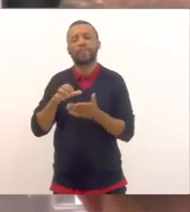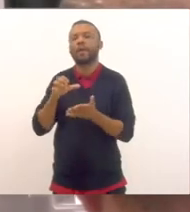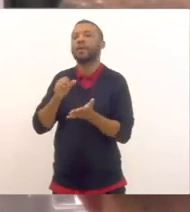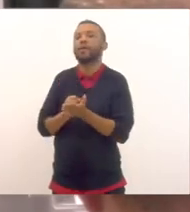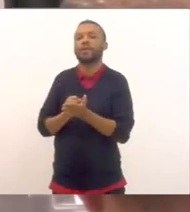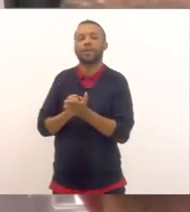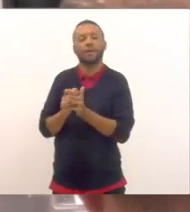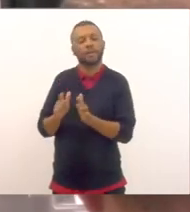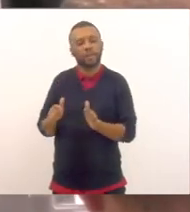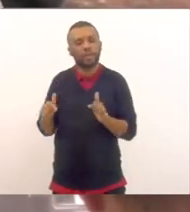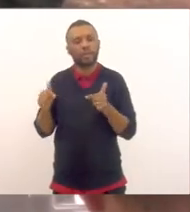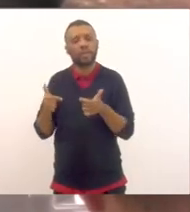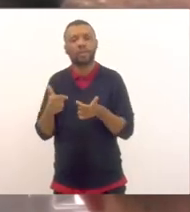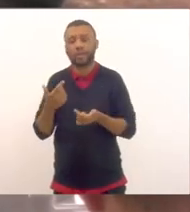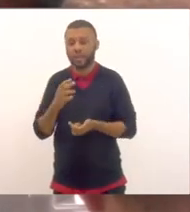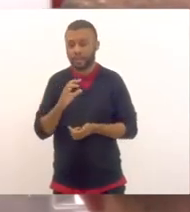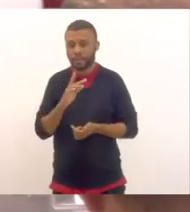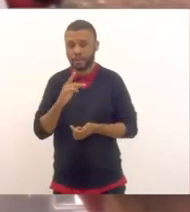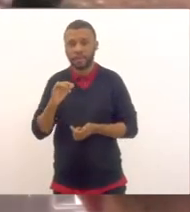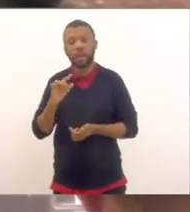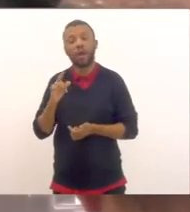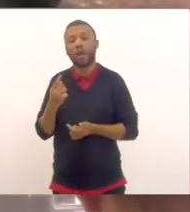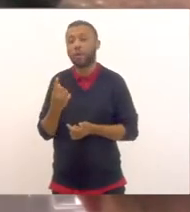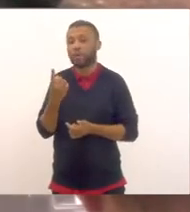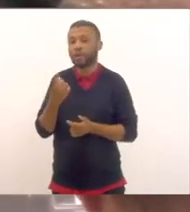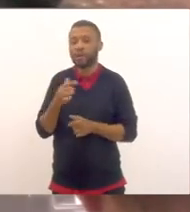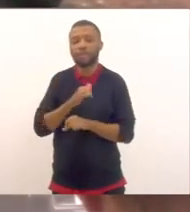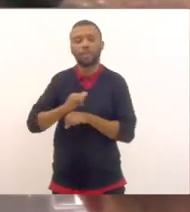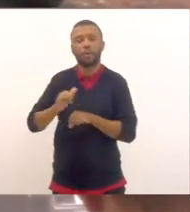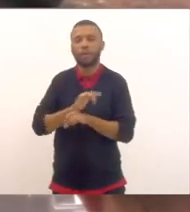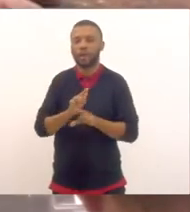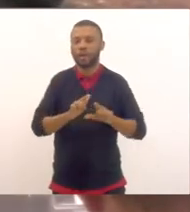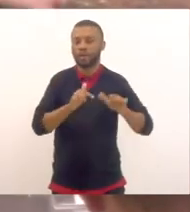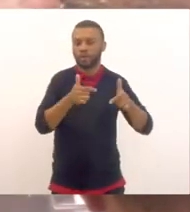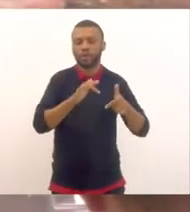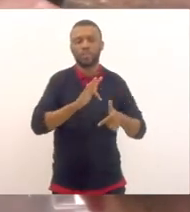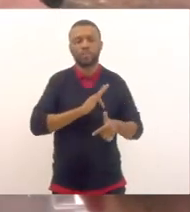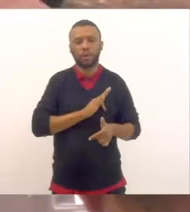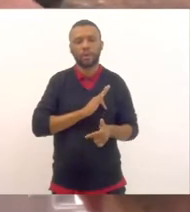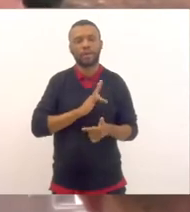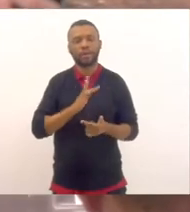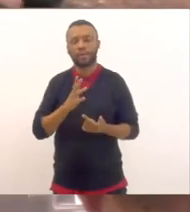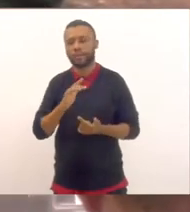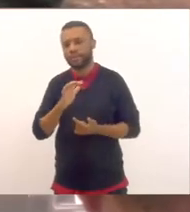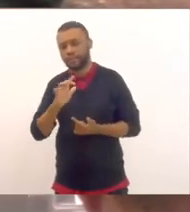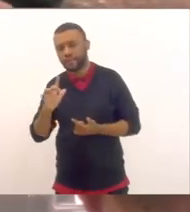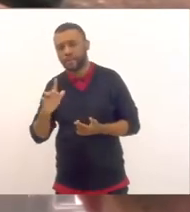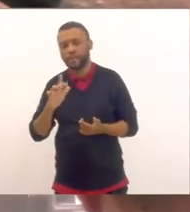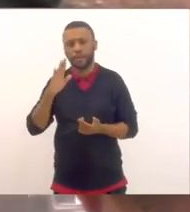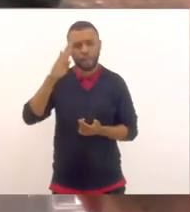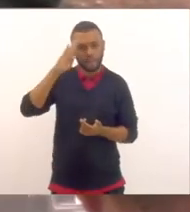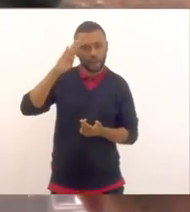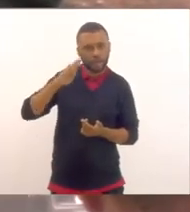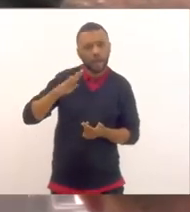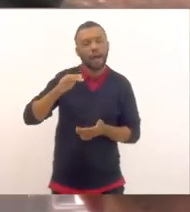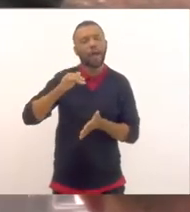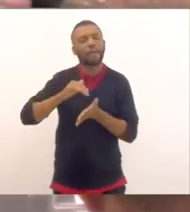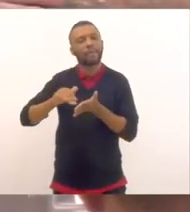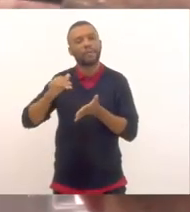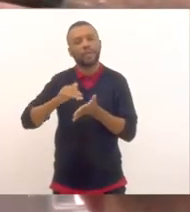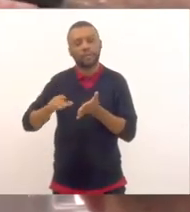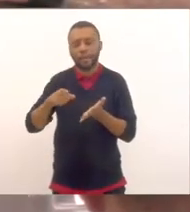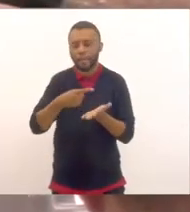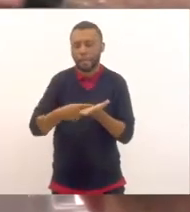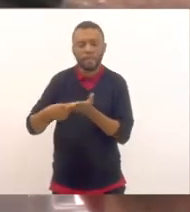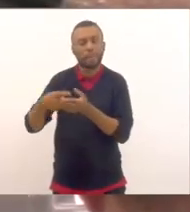que no entendimento dessa CPI a única forma de entregar todas as ações para que a gente busca uma alternativa mais justa no sentido de